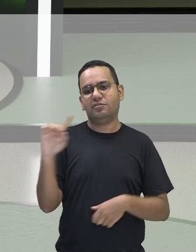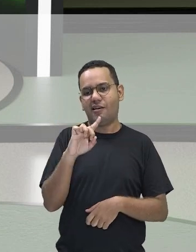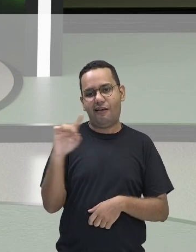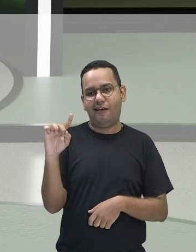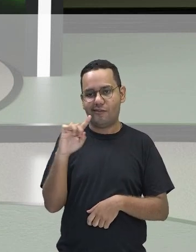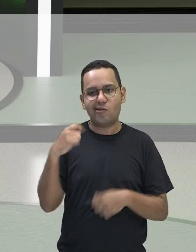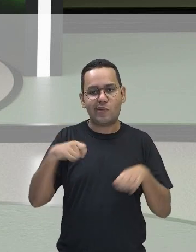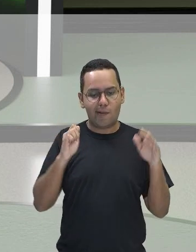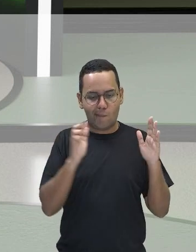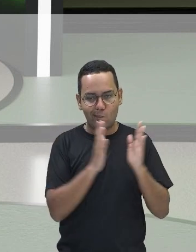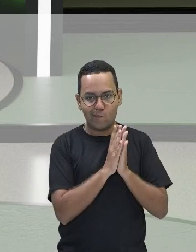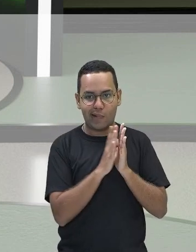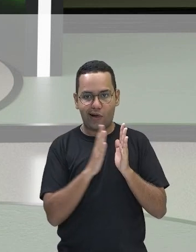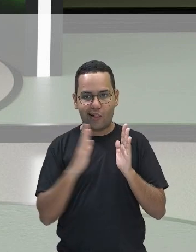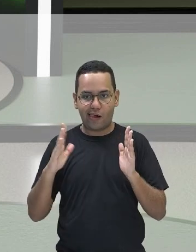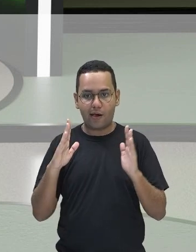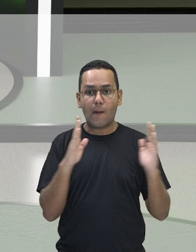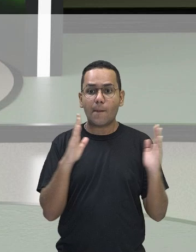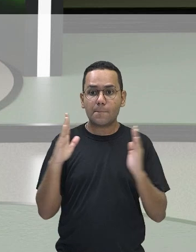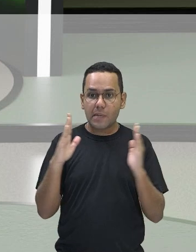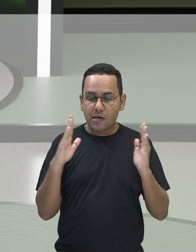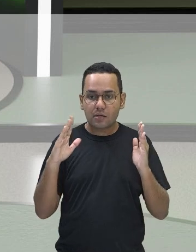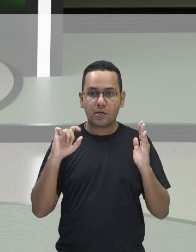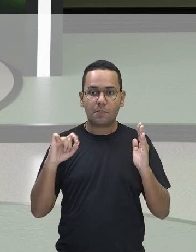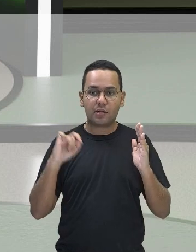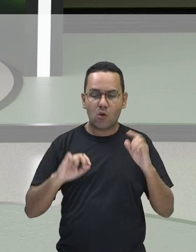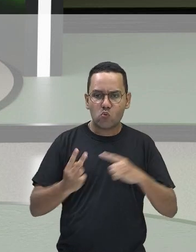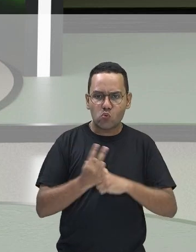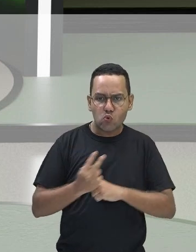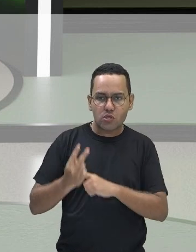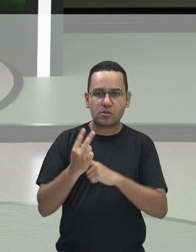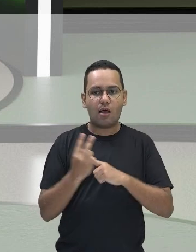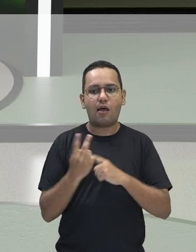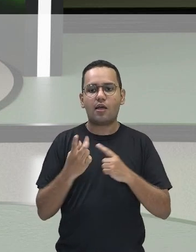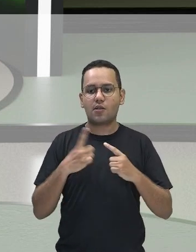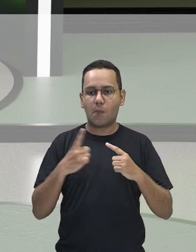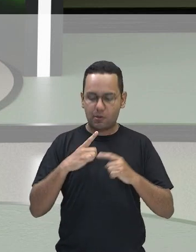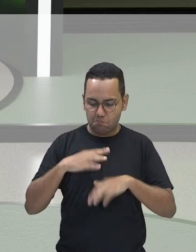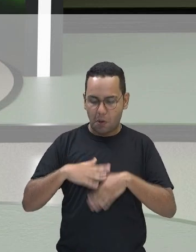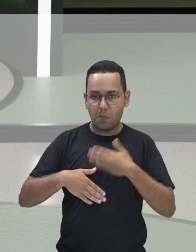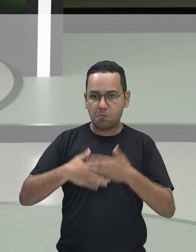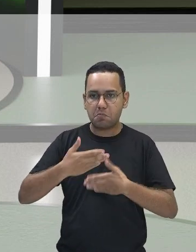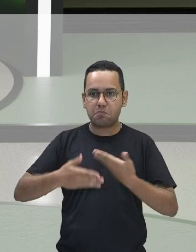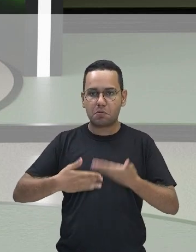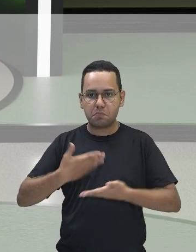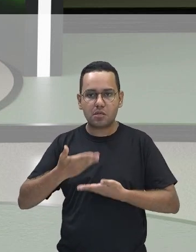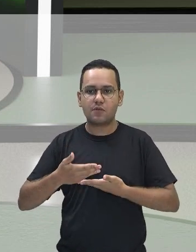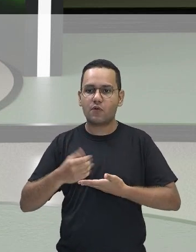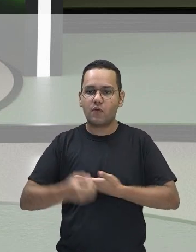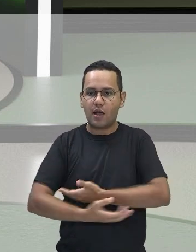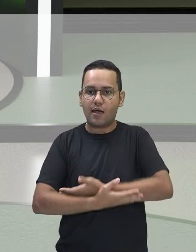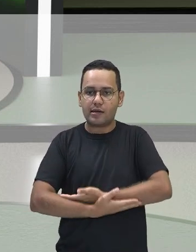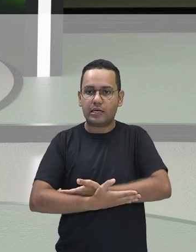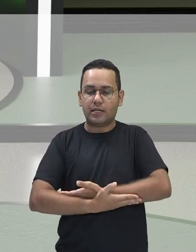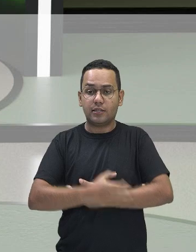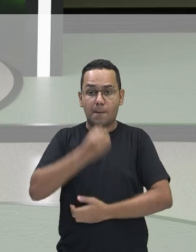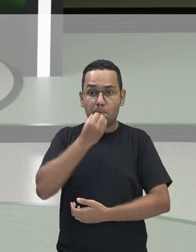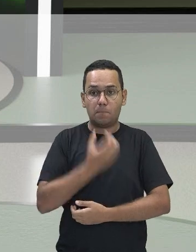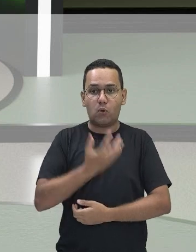uma manutenção para que a criança seja gerada, né, cresça e nasça, né, de forma